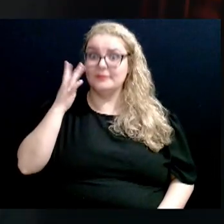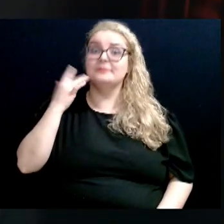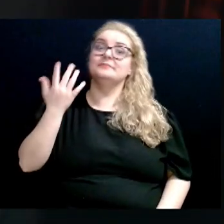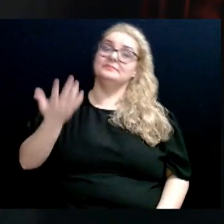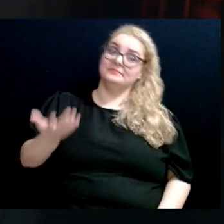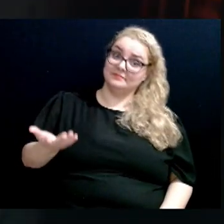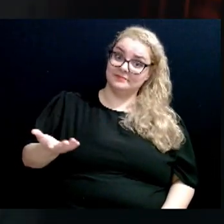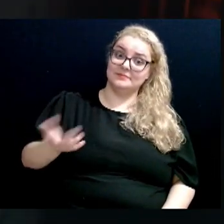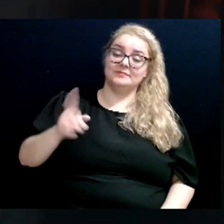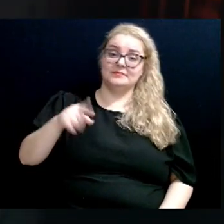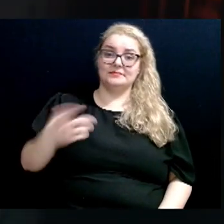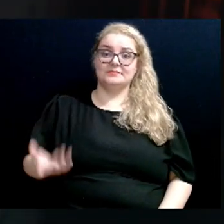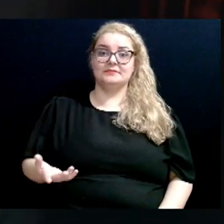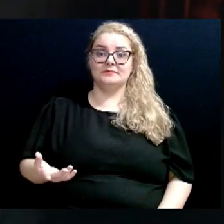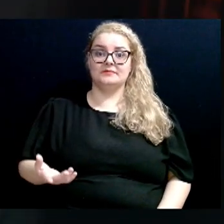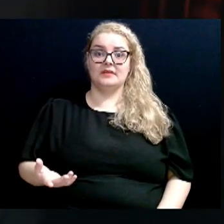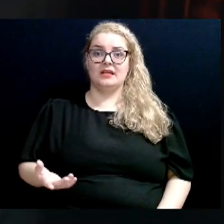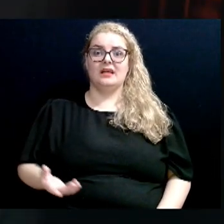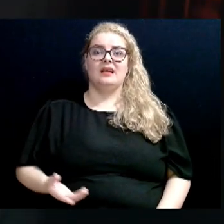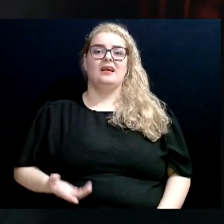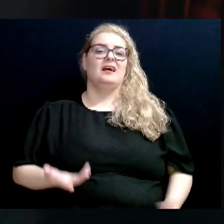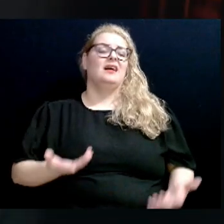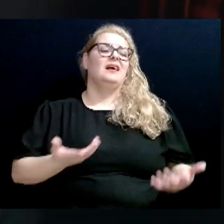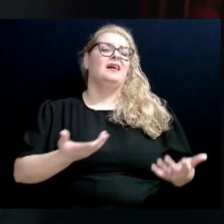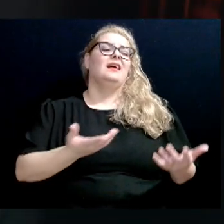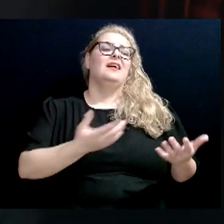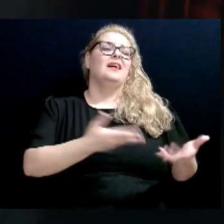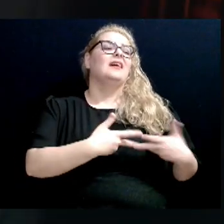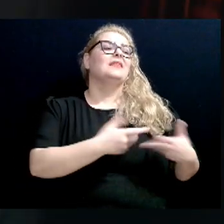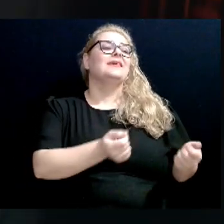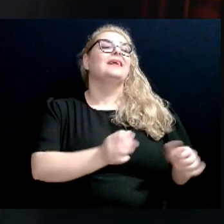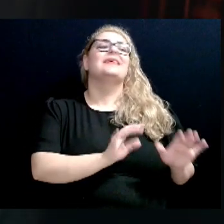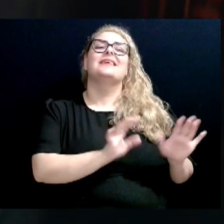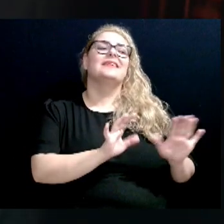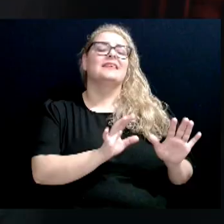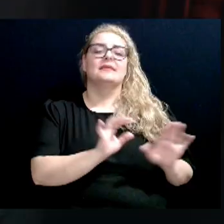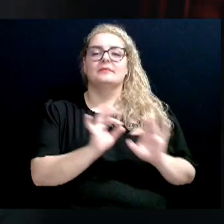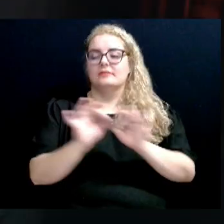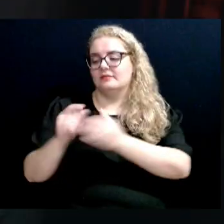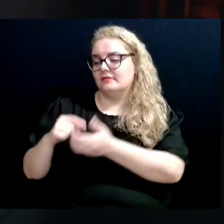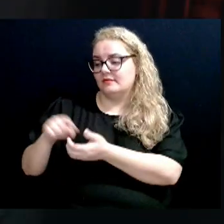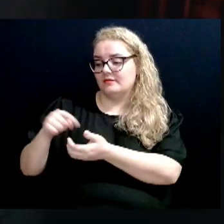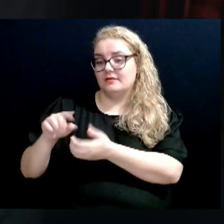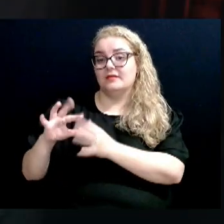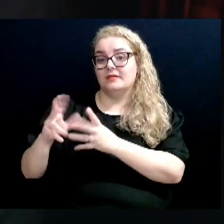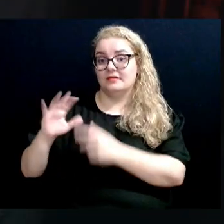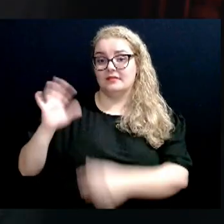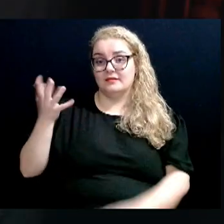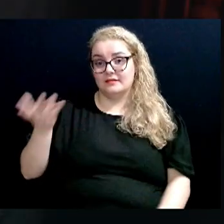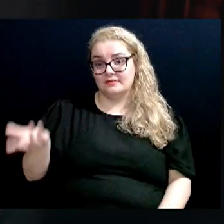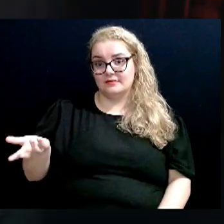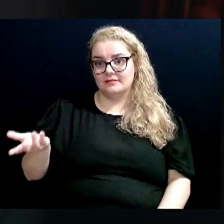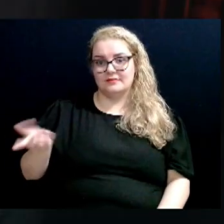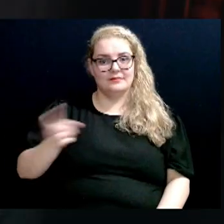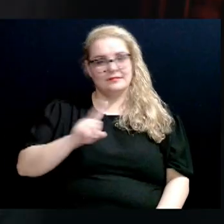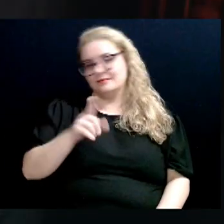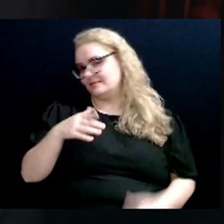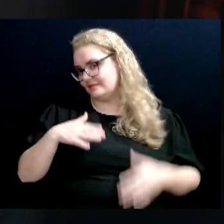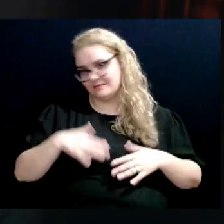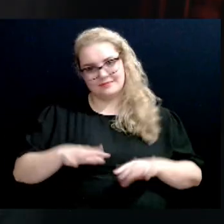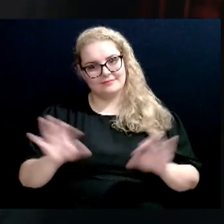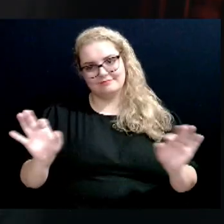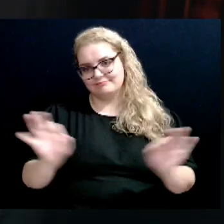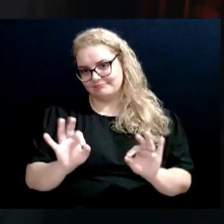um convite para descansar, mas ficou acompanhando pelas redes sociais tudo o que estava acontecendo? Você não descansou, foi nada. O